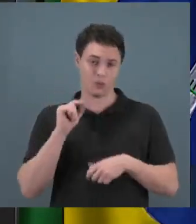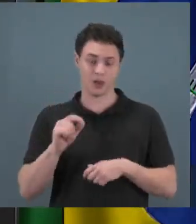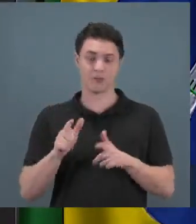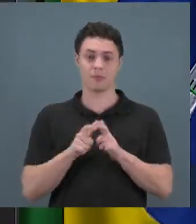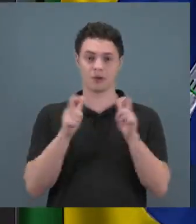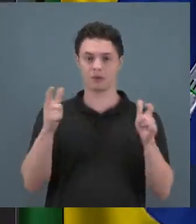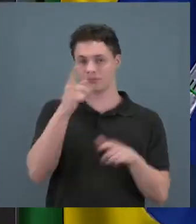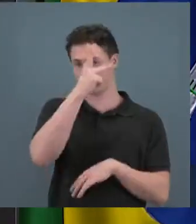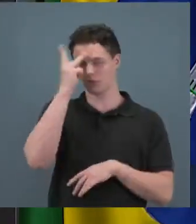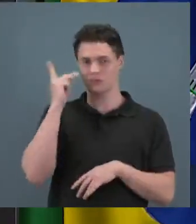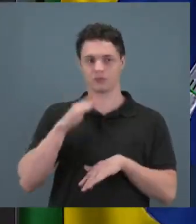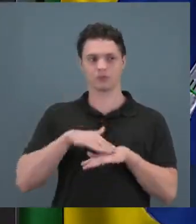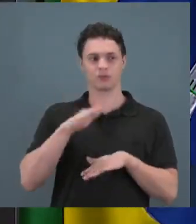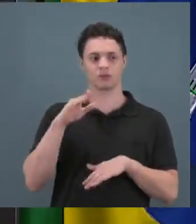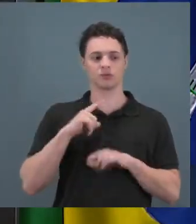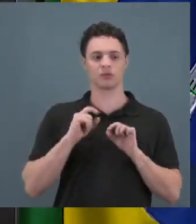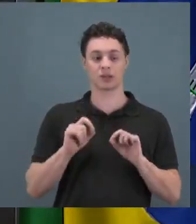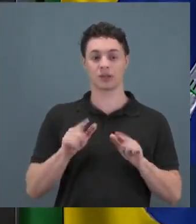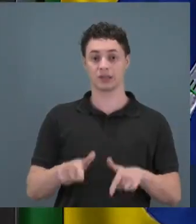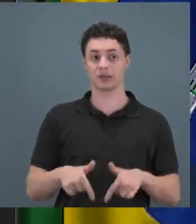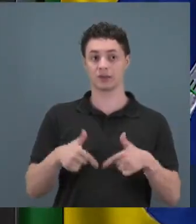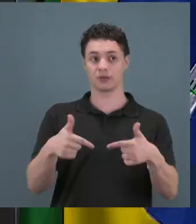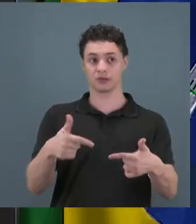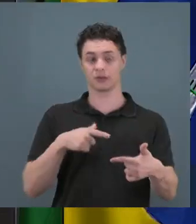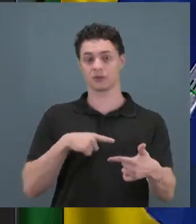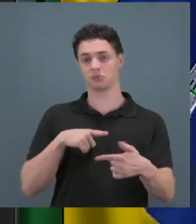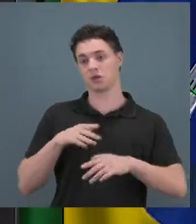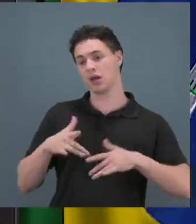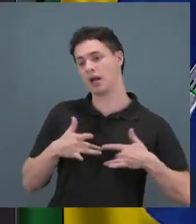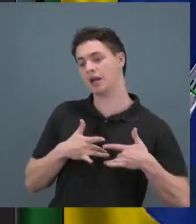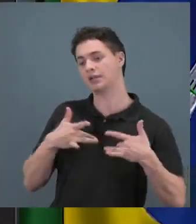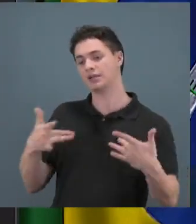mais suscetível a tomar atitudes beneficentes,